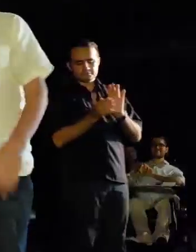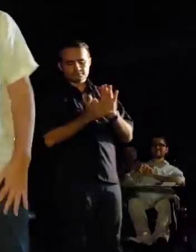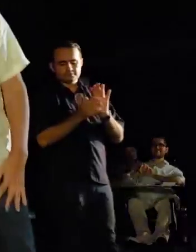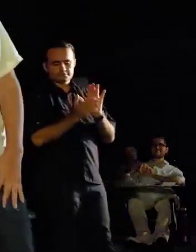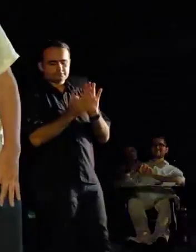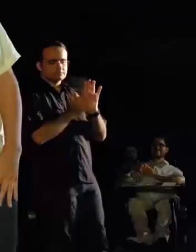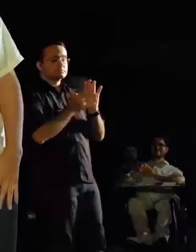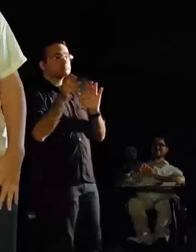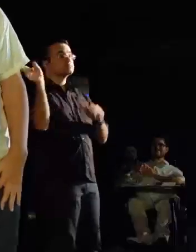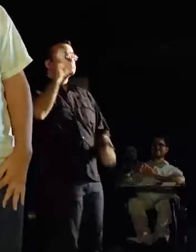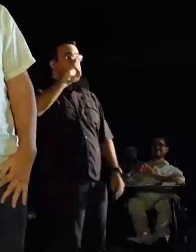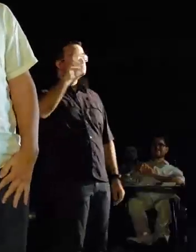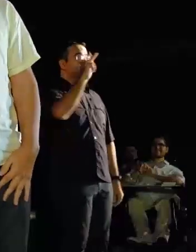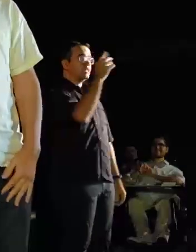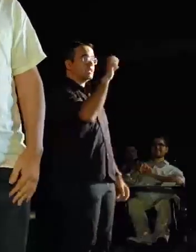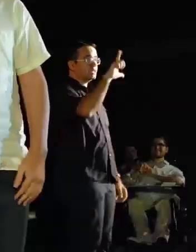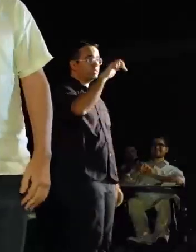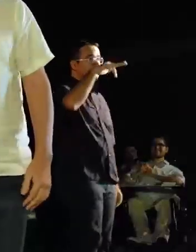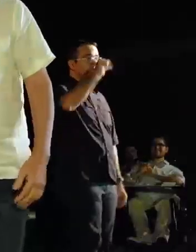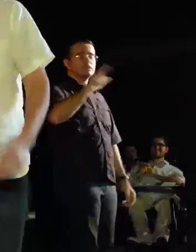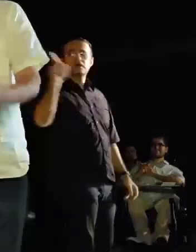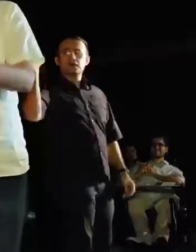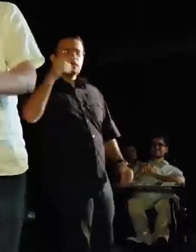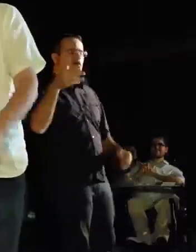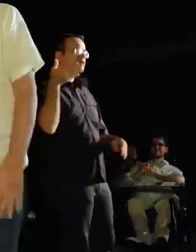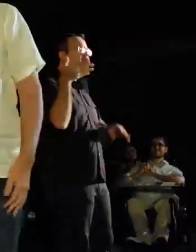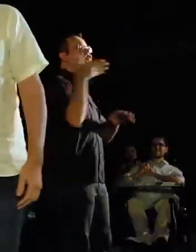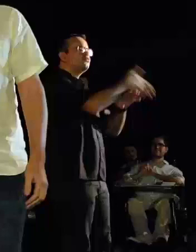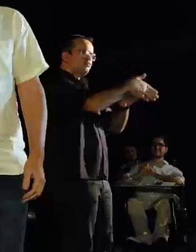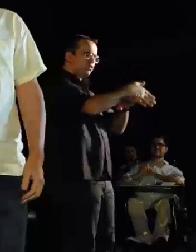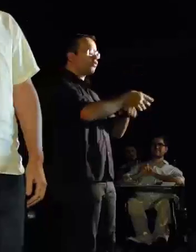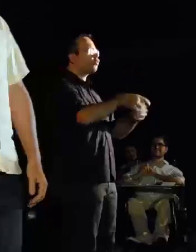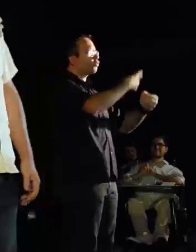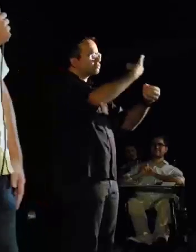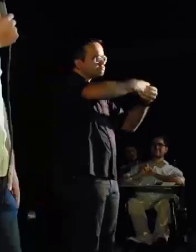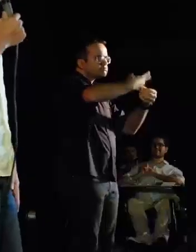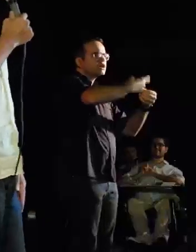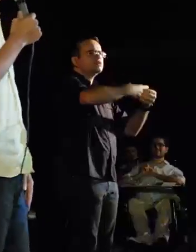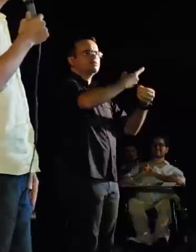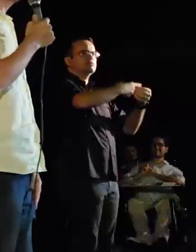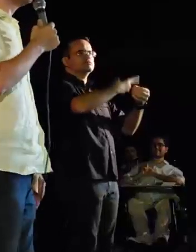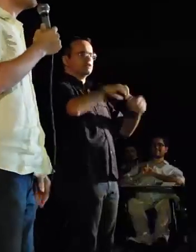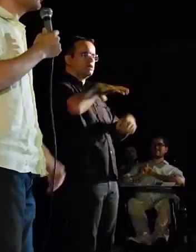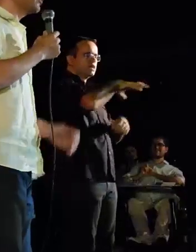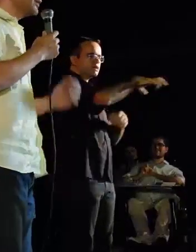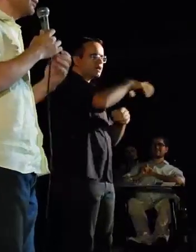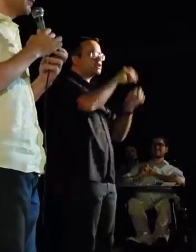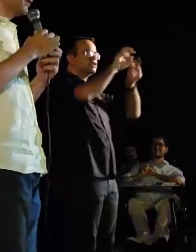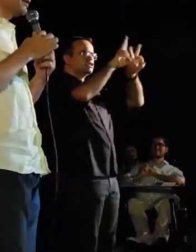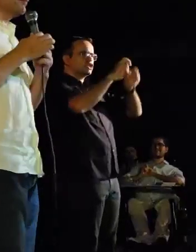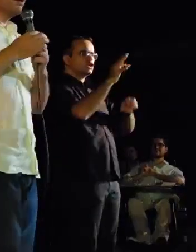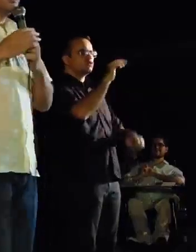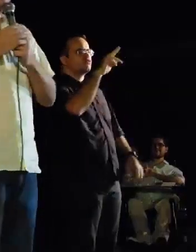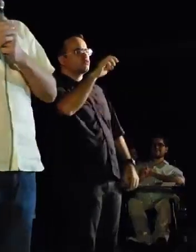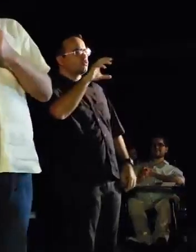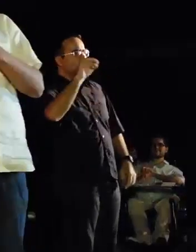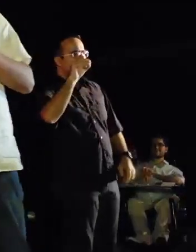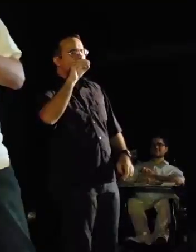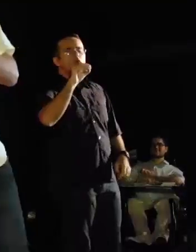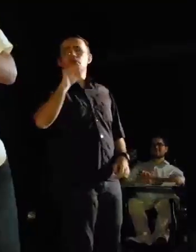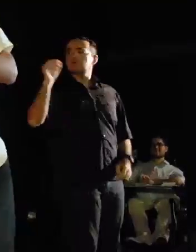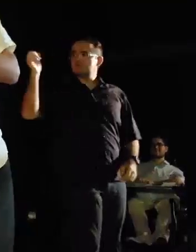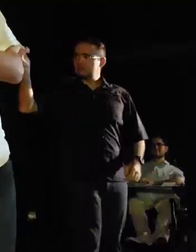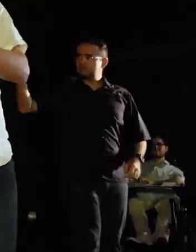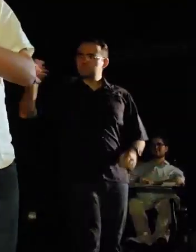Helena esteve também agora no colóquio sobre Foucault, né, numa mesa anterior à mesa do professor Vladimir Safato. E